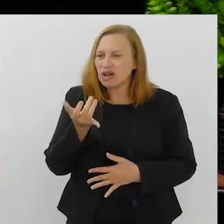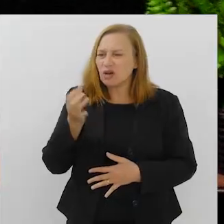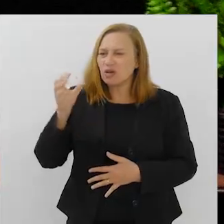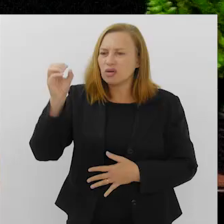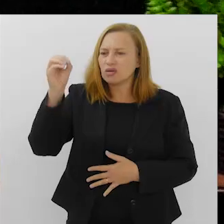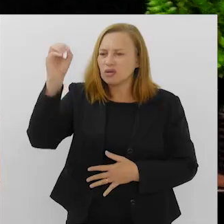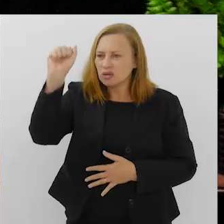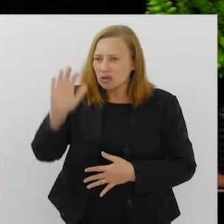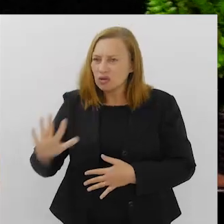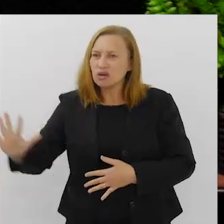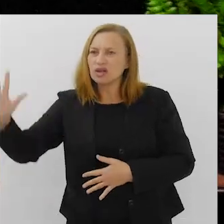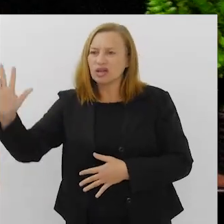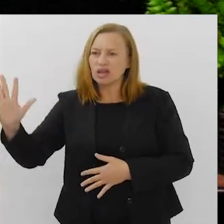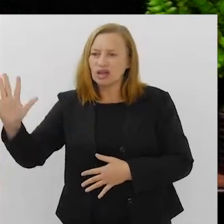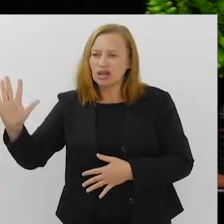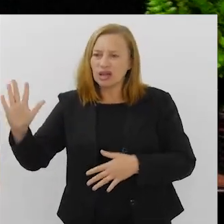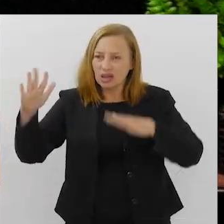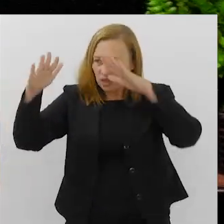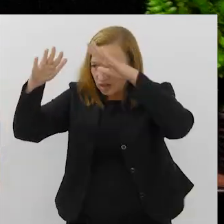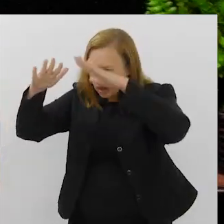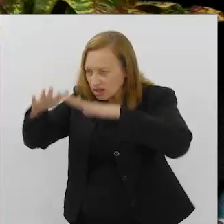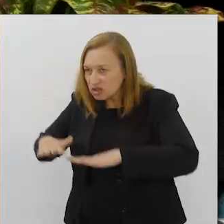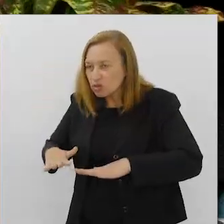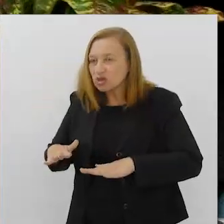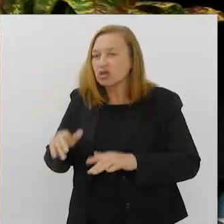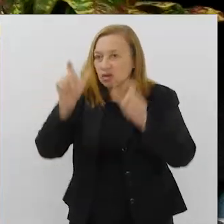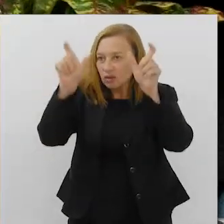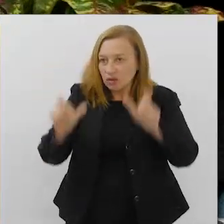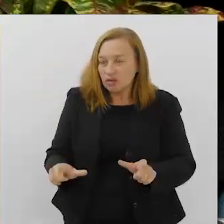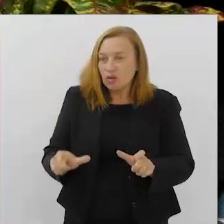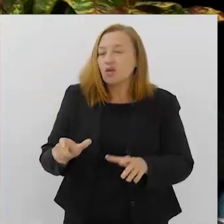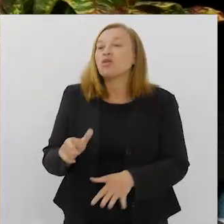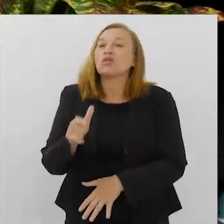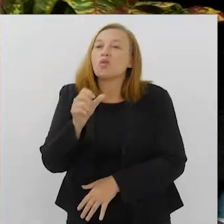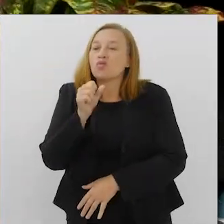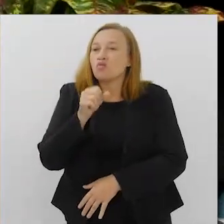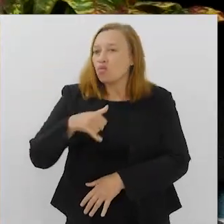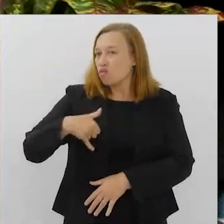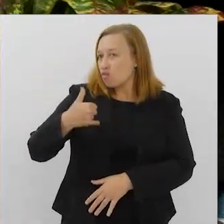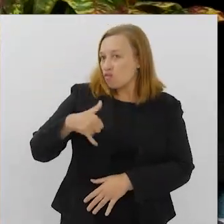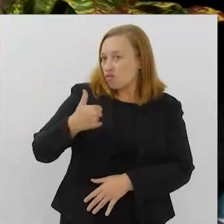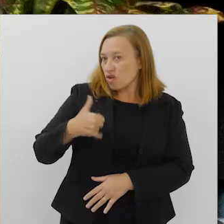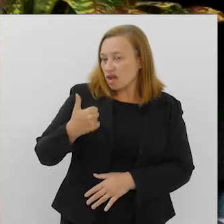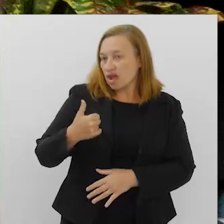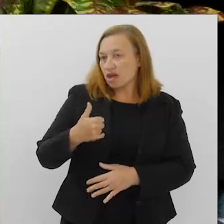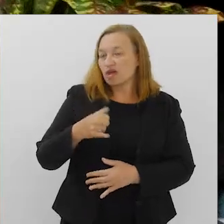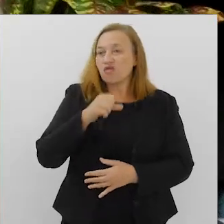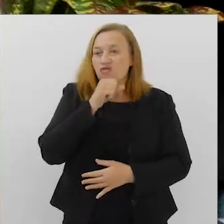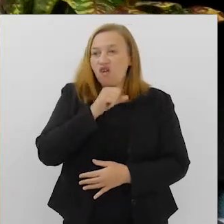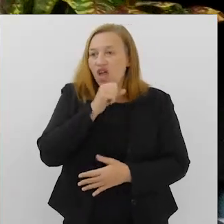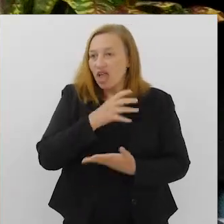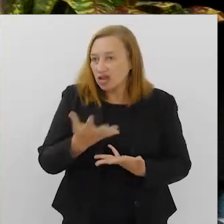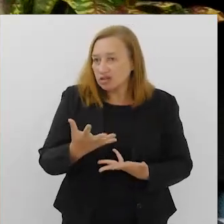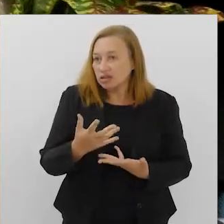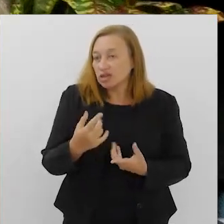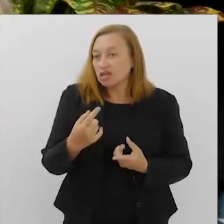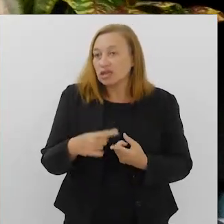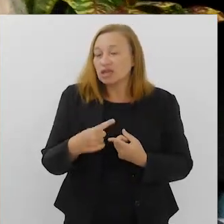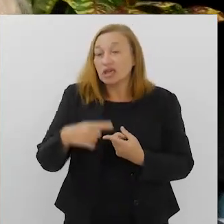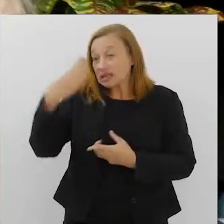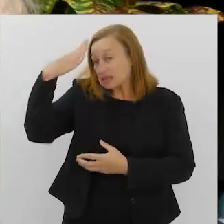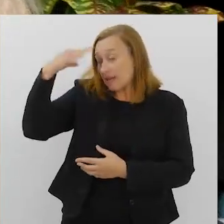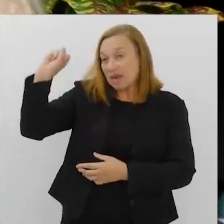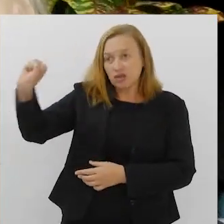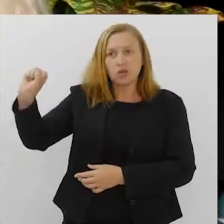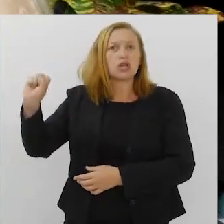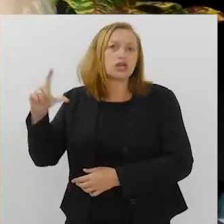valoriza e reverencia as pessoas idosas, porque é nelas que reside a grande sabedoria.